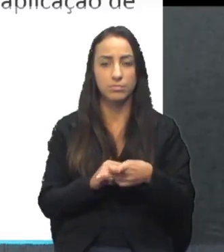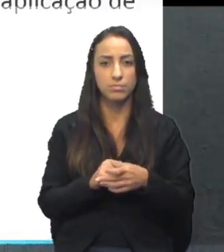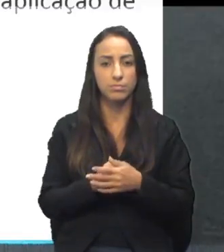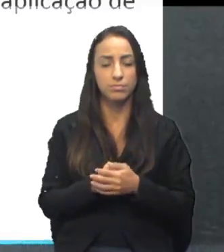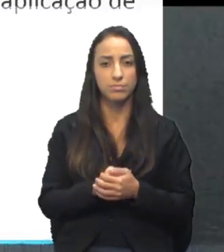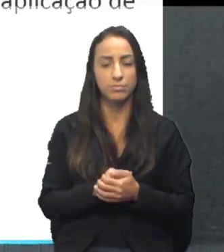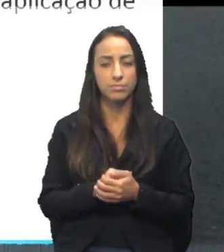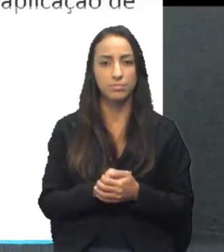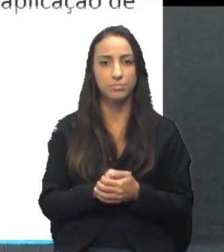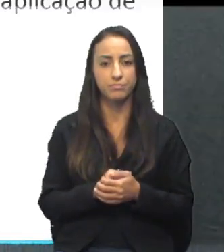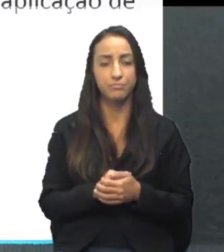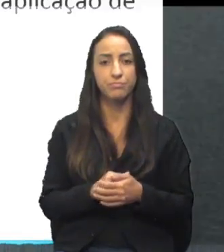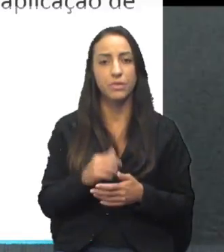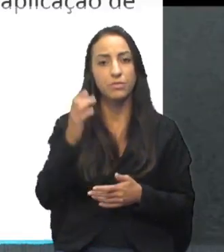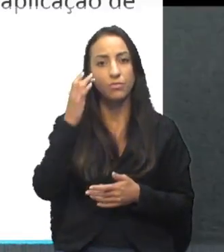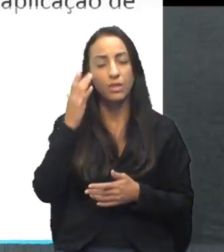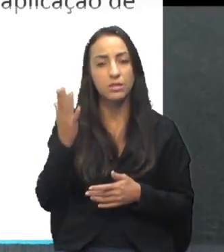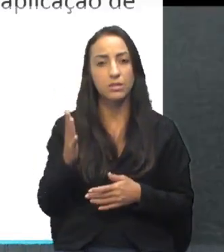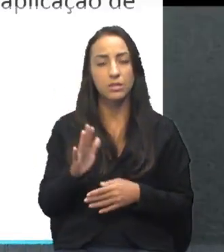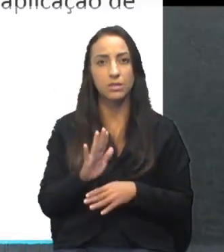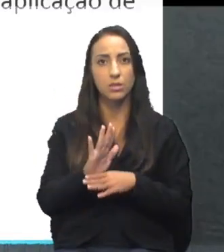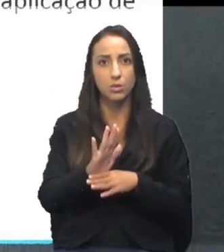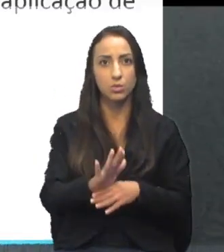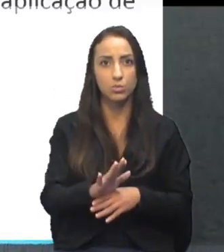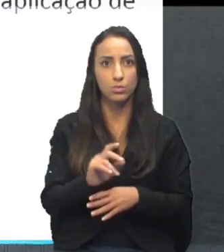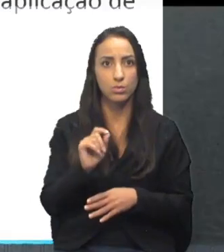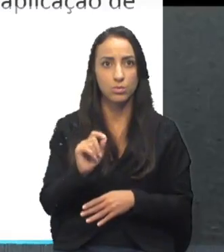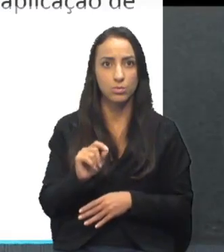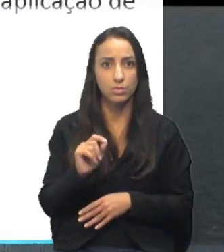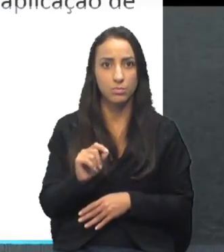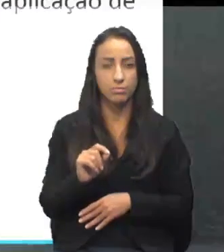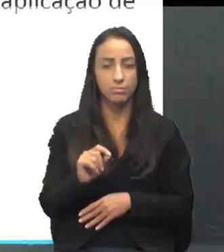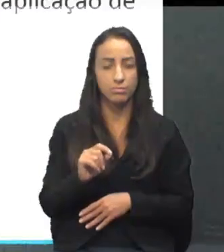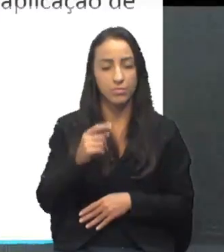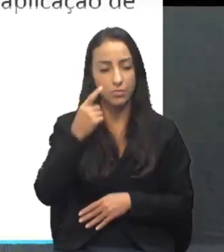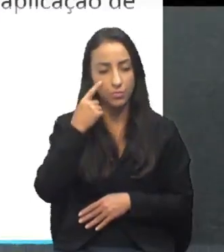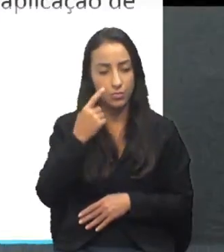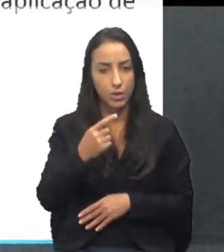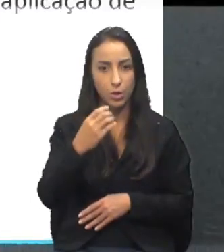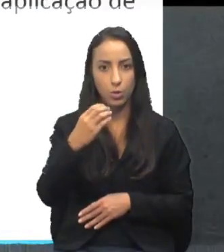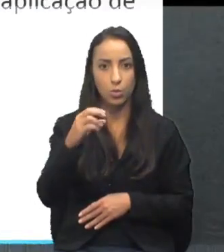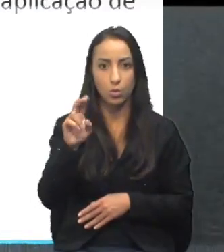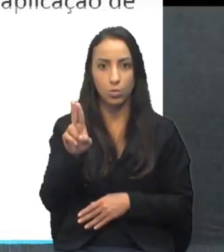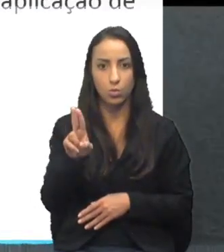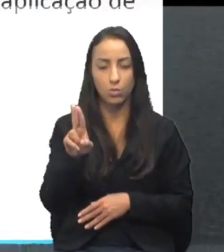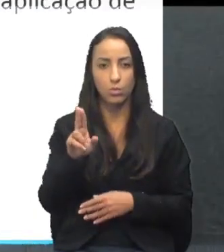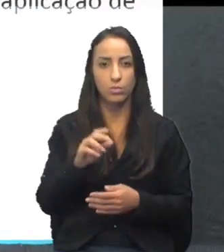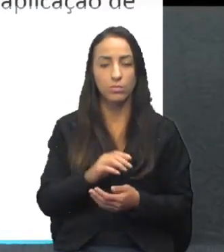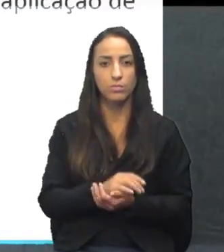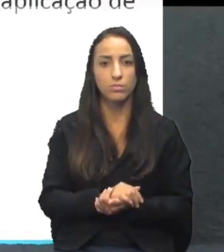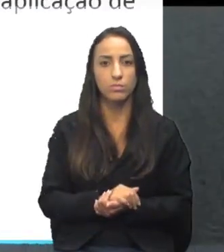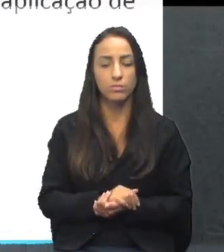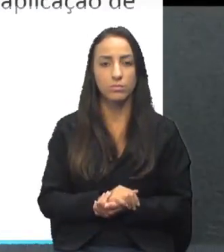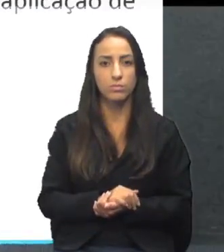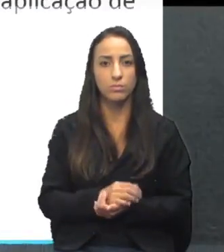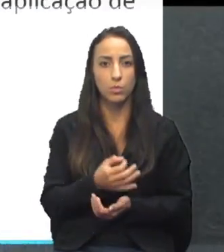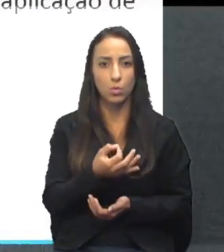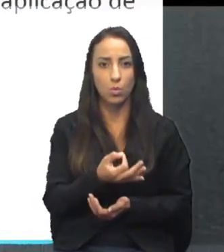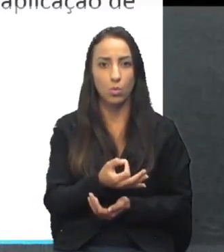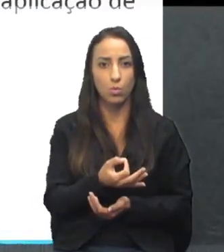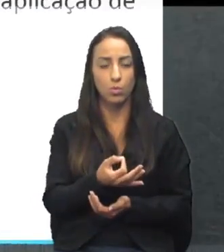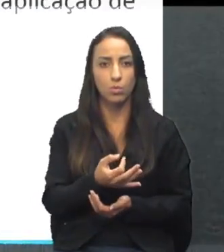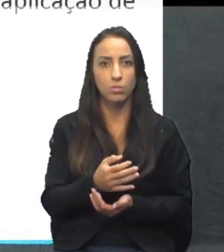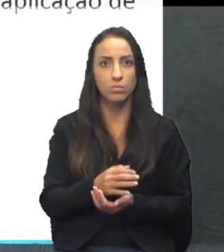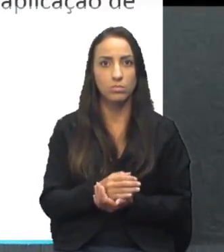para facilitar o acesso à região anal do paciente, para a realização